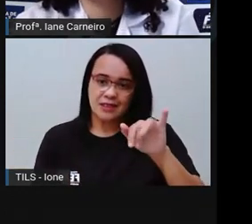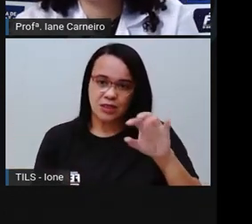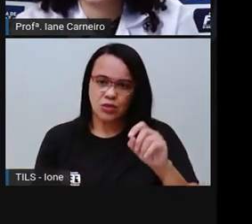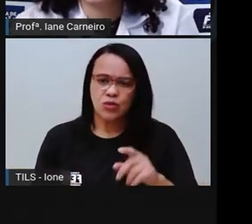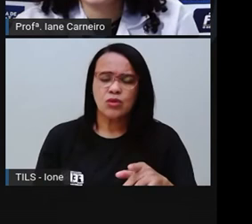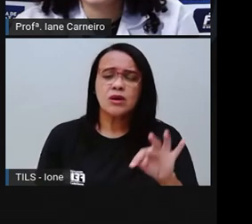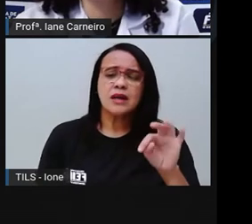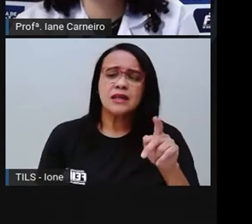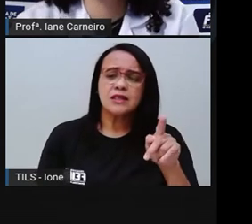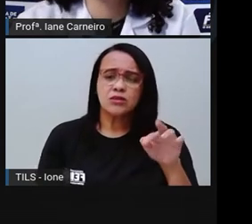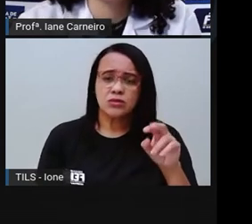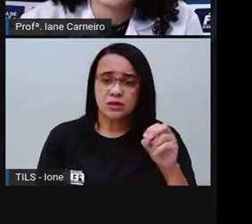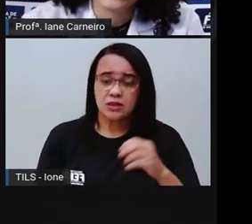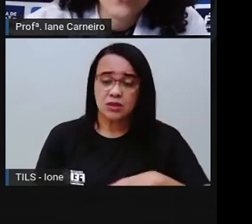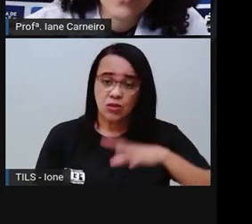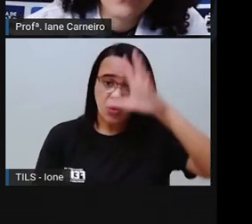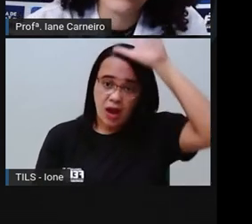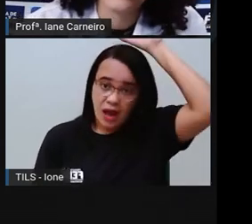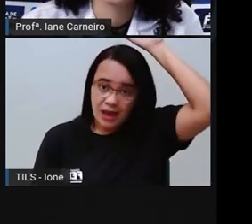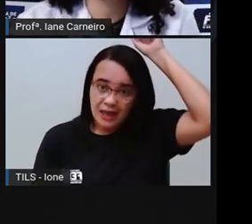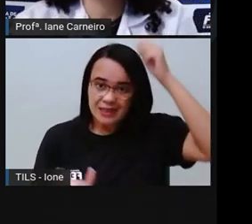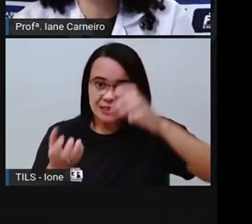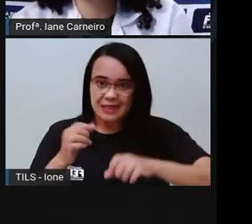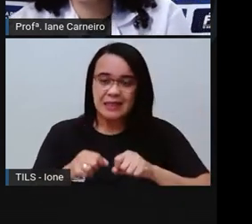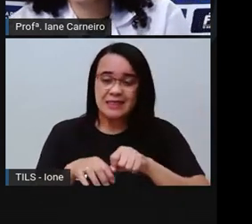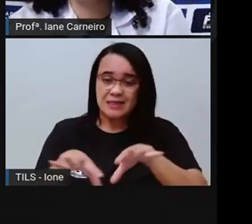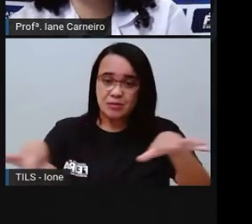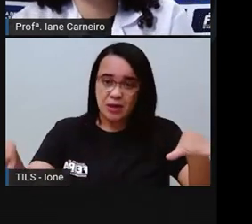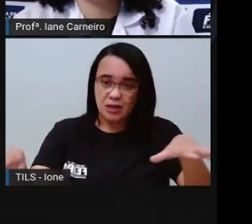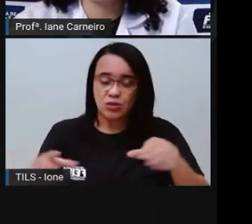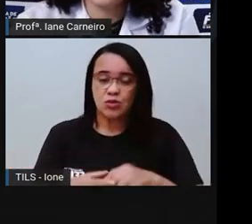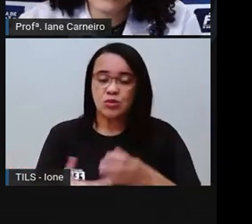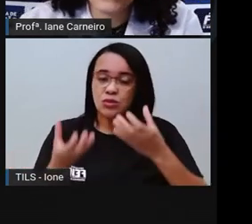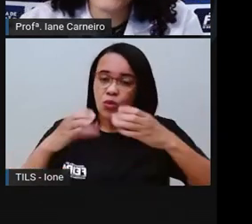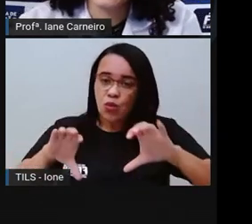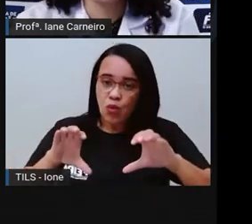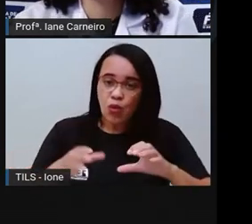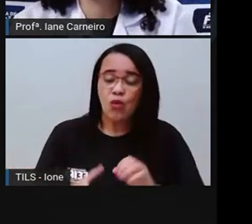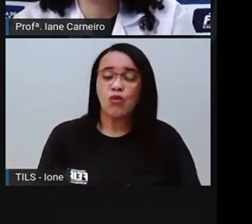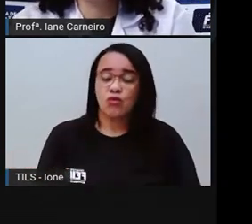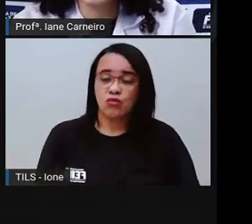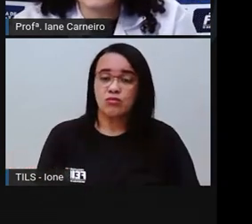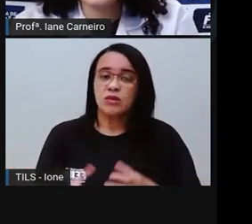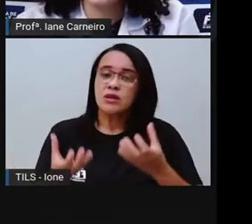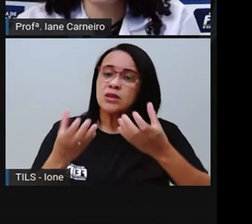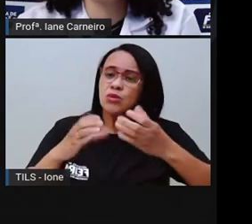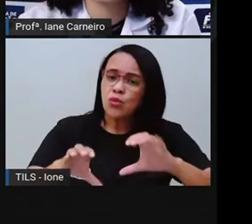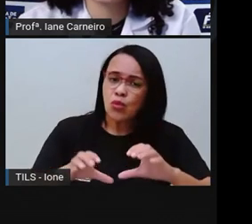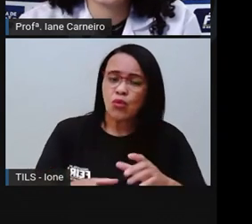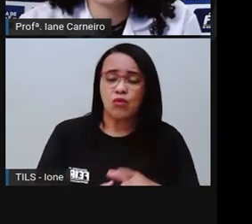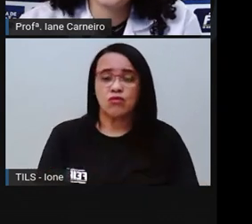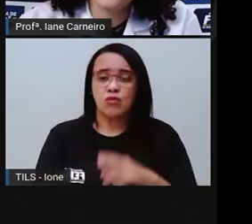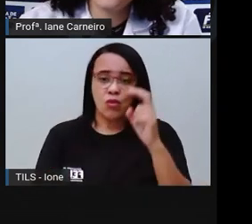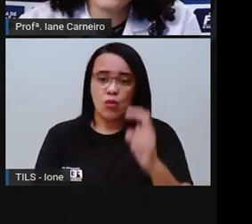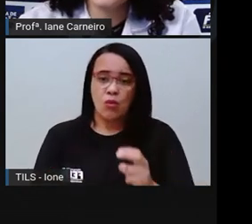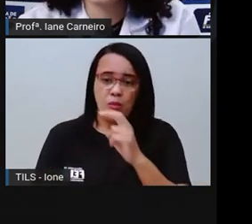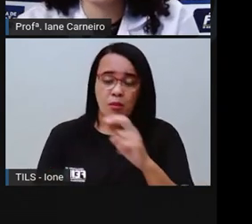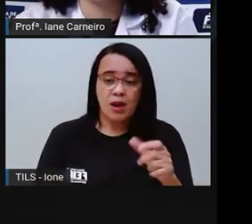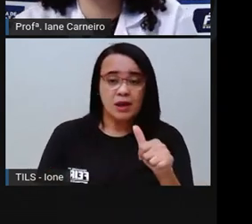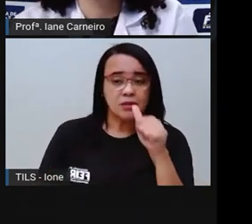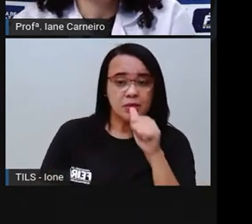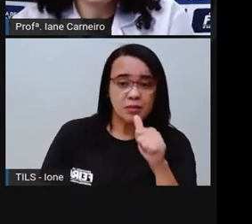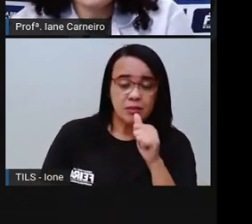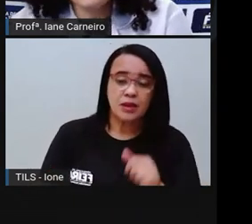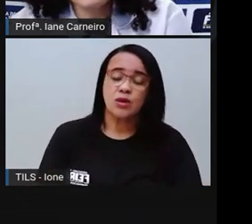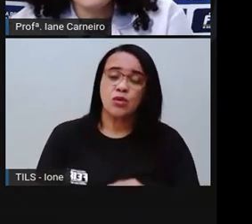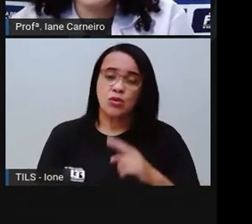Cadê a galinha foi botar ovo Cadê o ovo tá de bebeu Cadê o Frade ou rezar uma missa